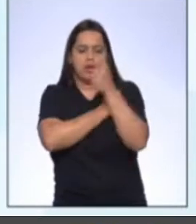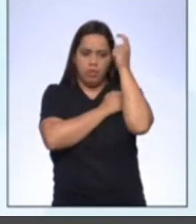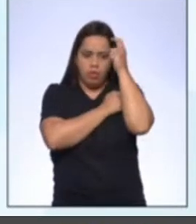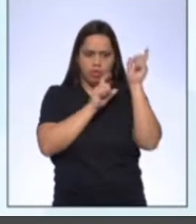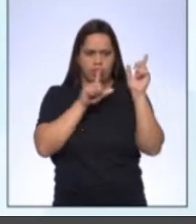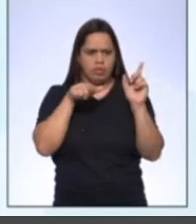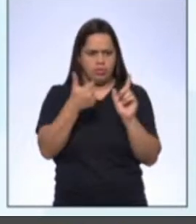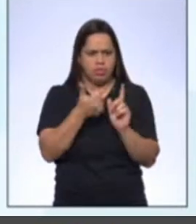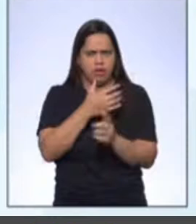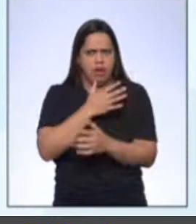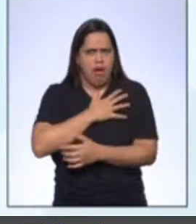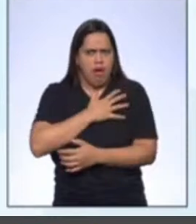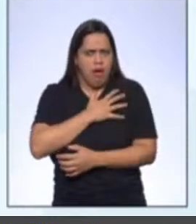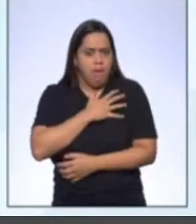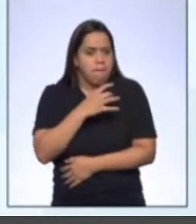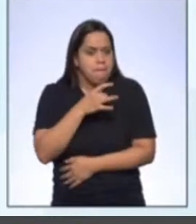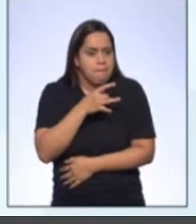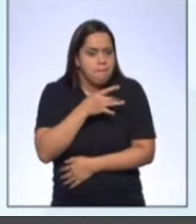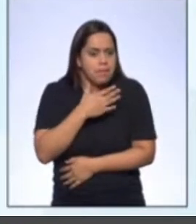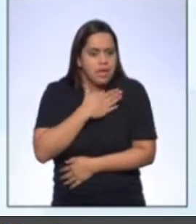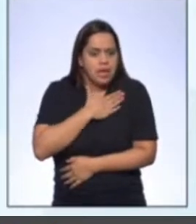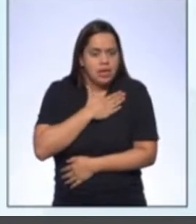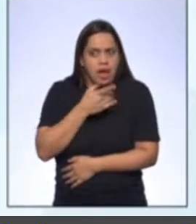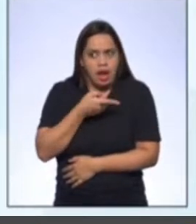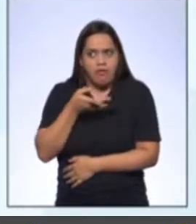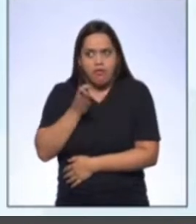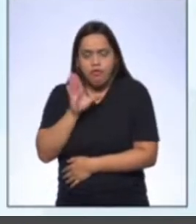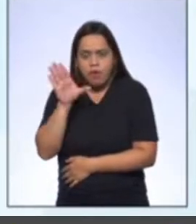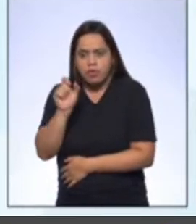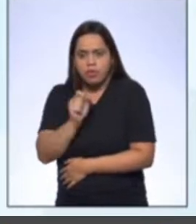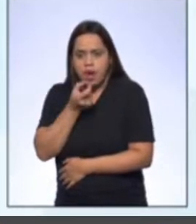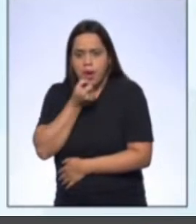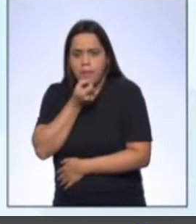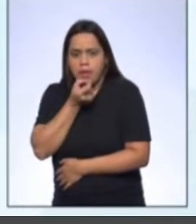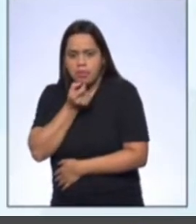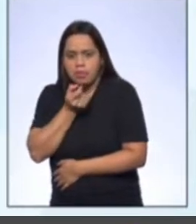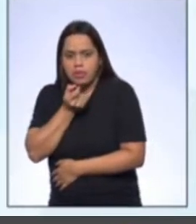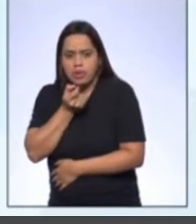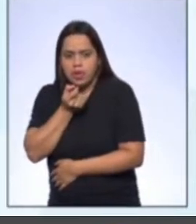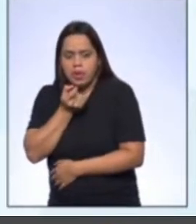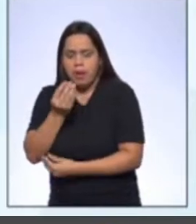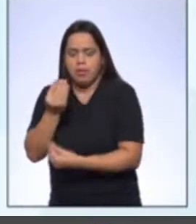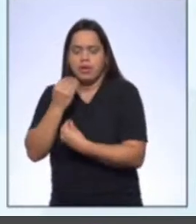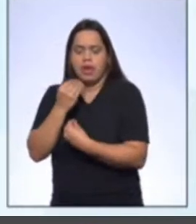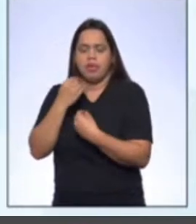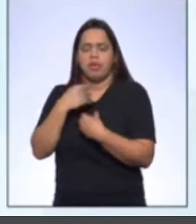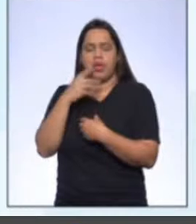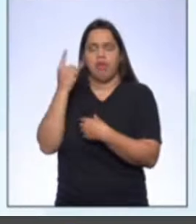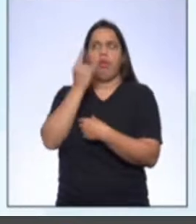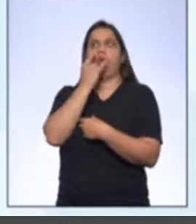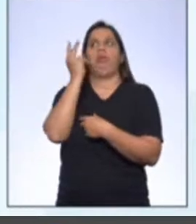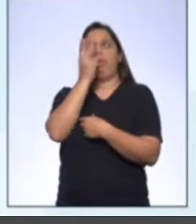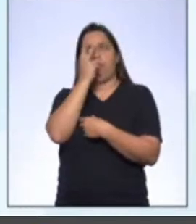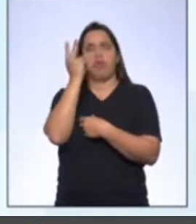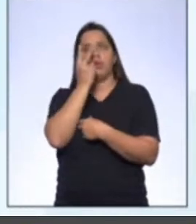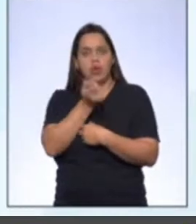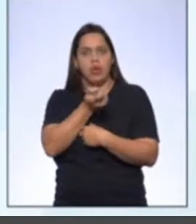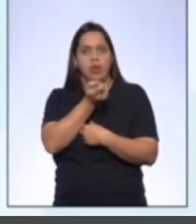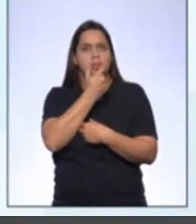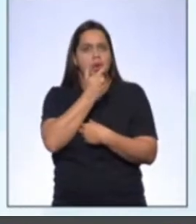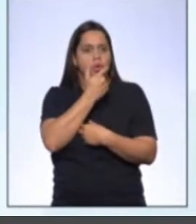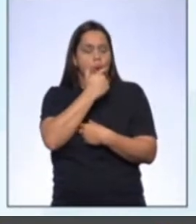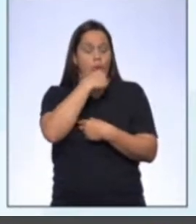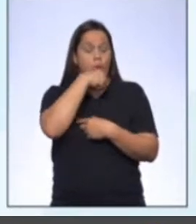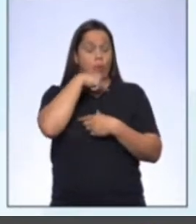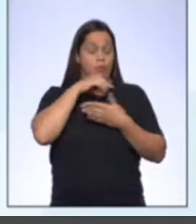Estou com medo. Ela foi buscar uma pílula para atenuar minha ressaca. Me fez engolir a pílula com um gole